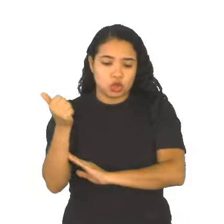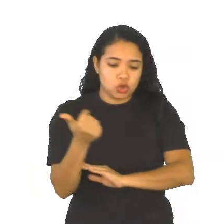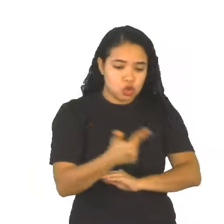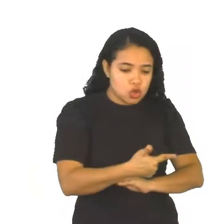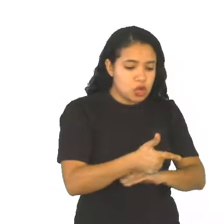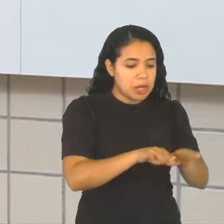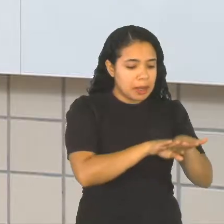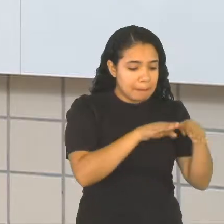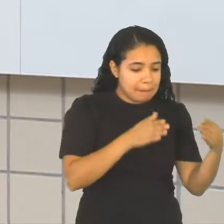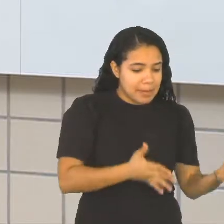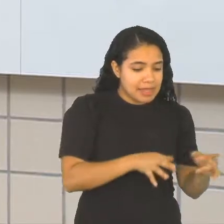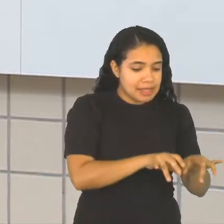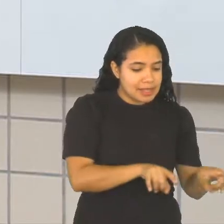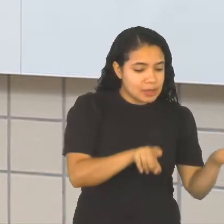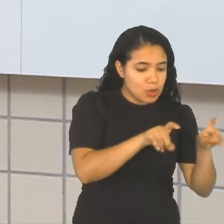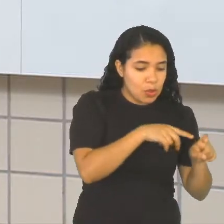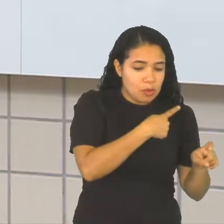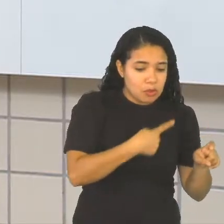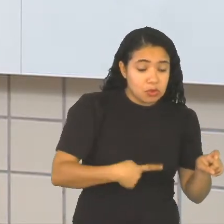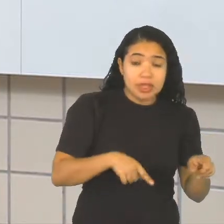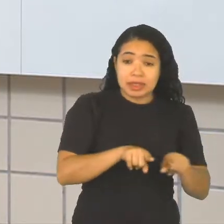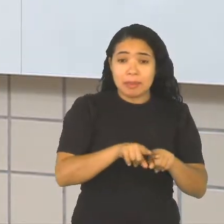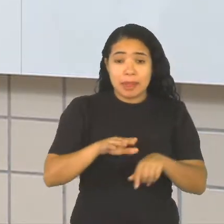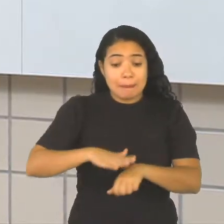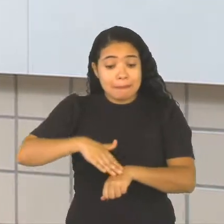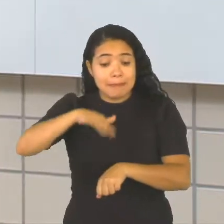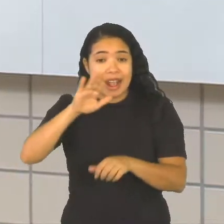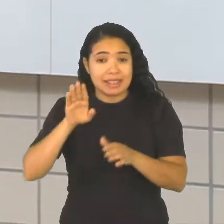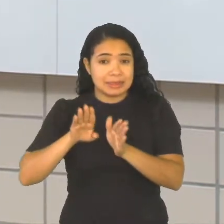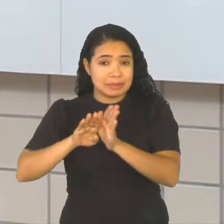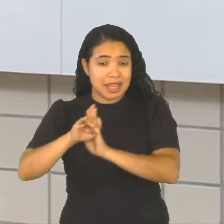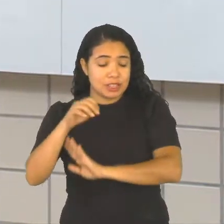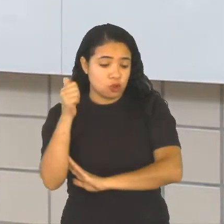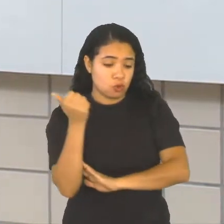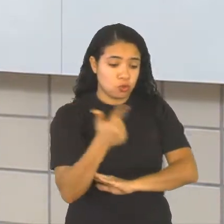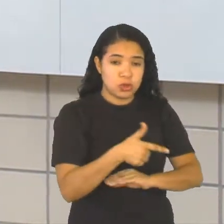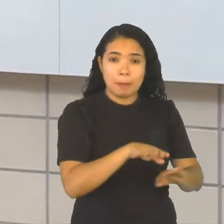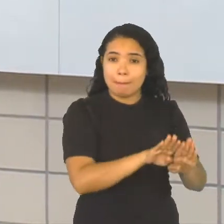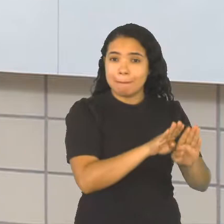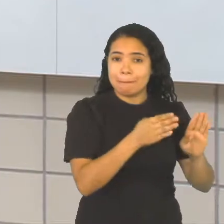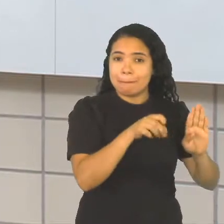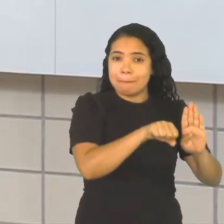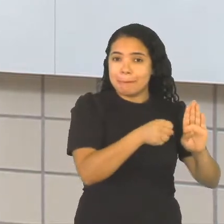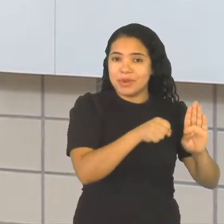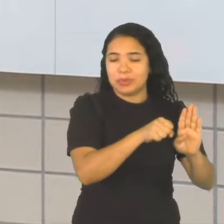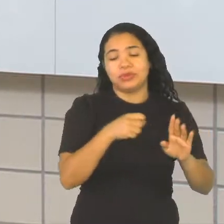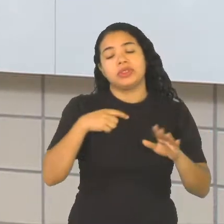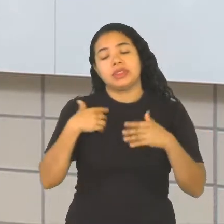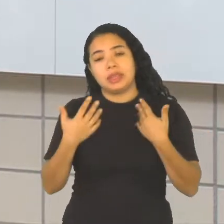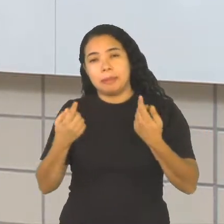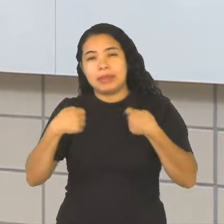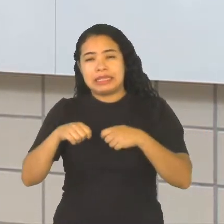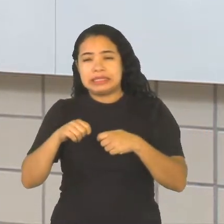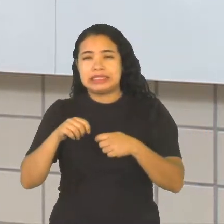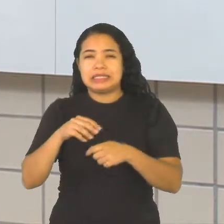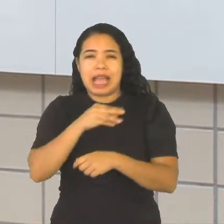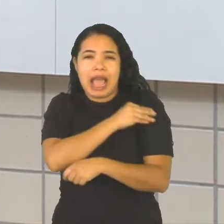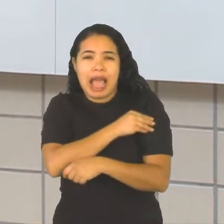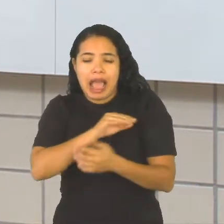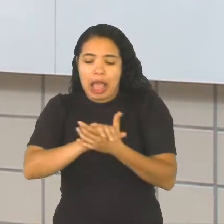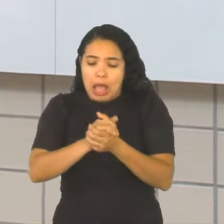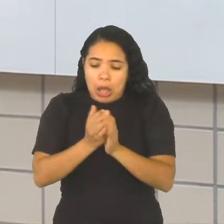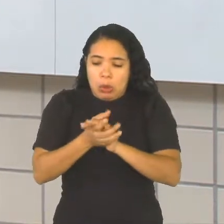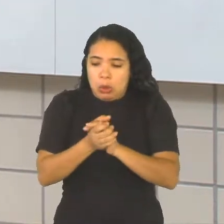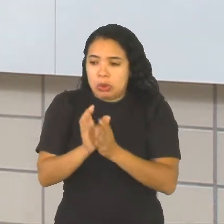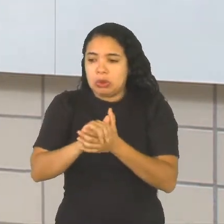escritório público. Acreditam nisso? E aí nesse momento a gente está cuidando tanto de lavando as mãos, né, passando, não pegando em